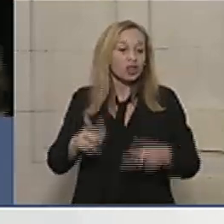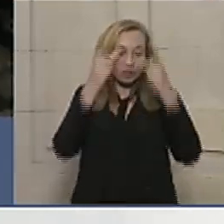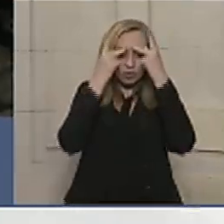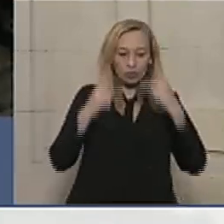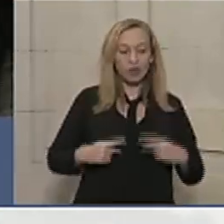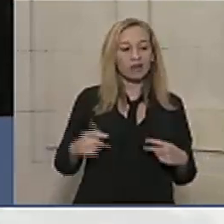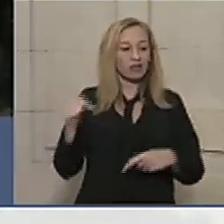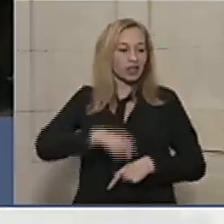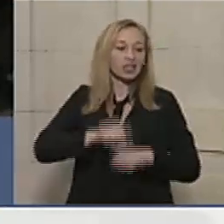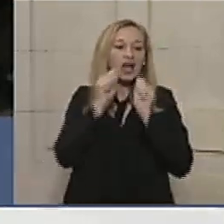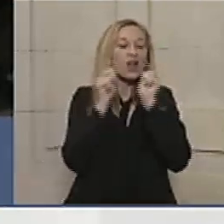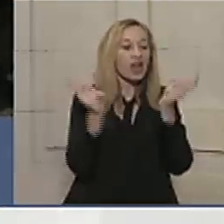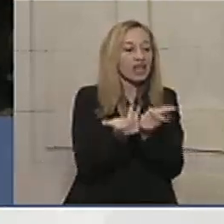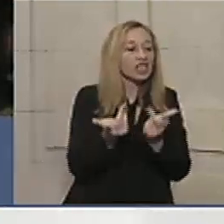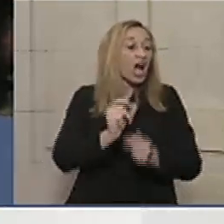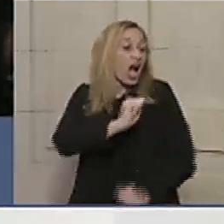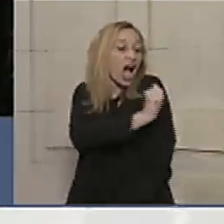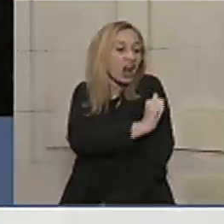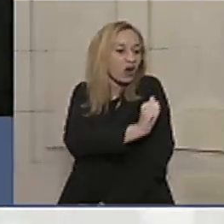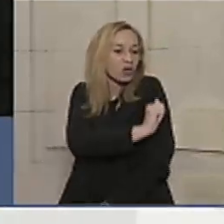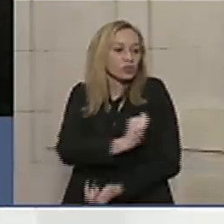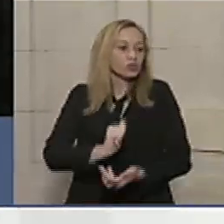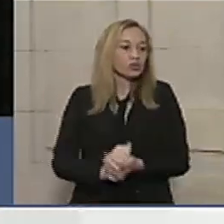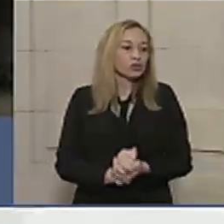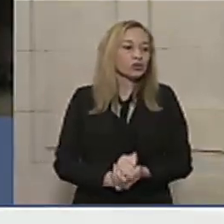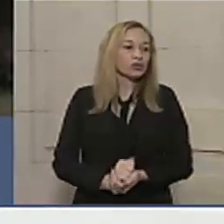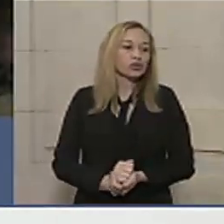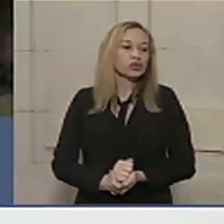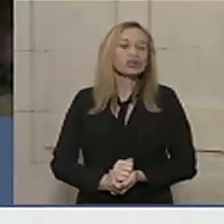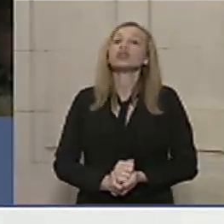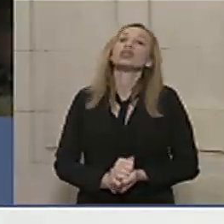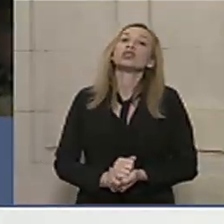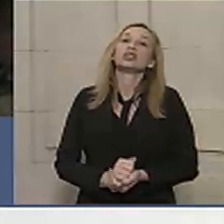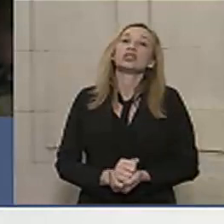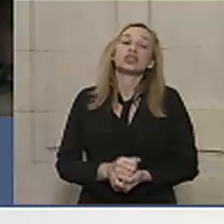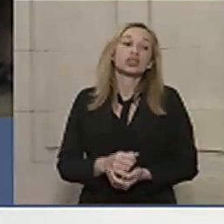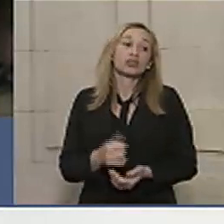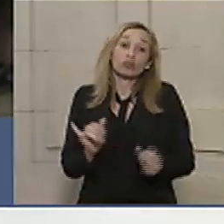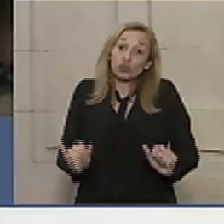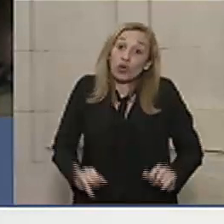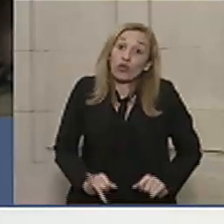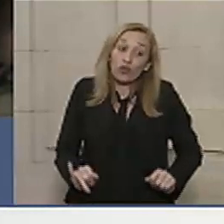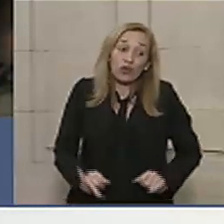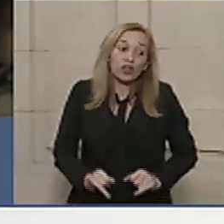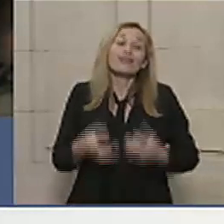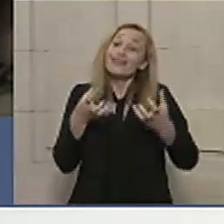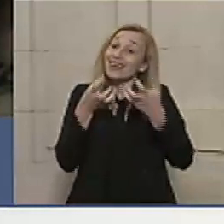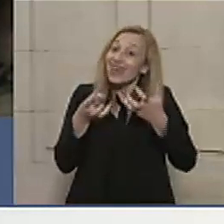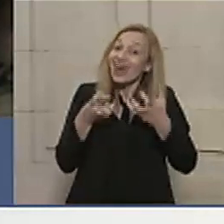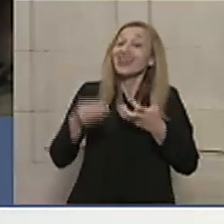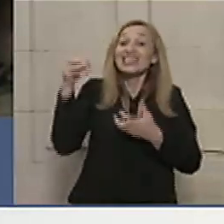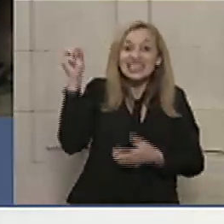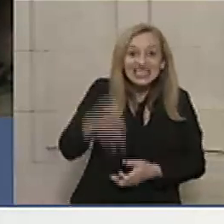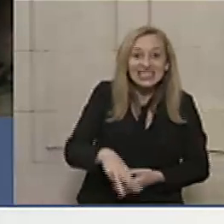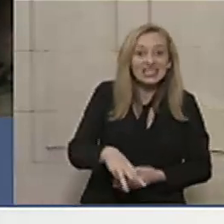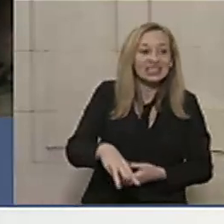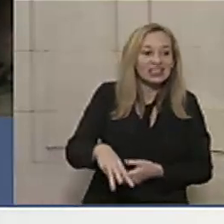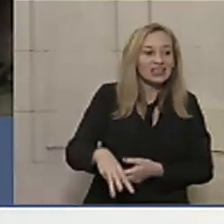alunos, senhor presidente, que estão acompanhando toda a pauta do passe livre e dizendo que sim, eles